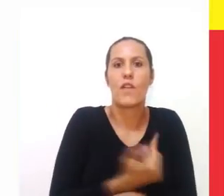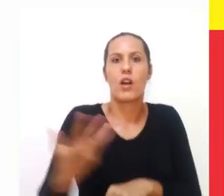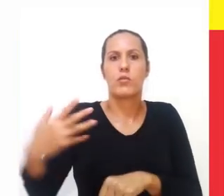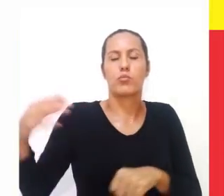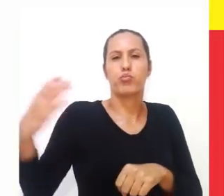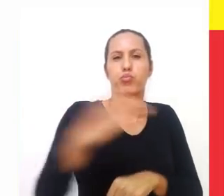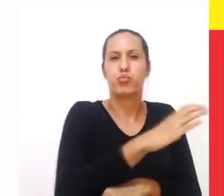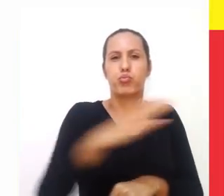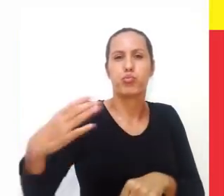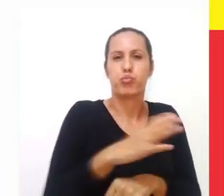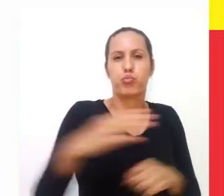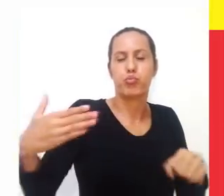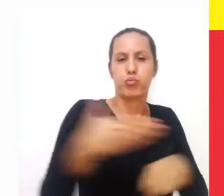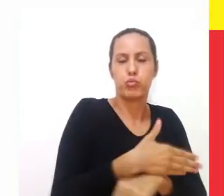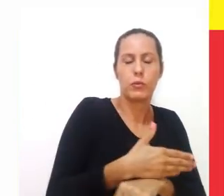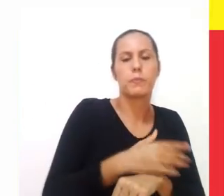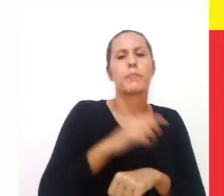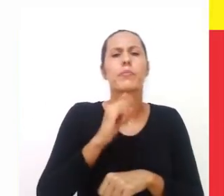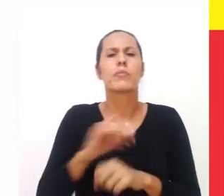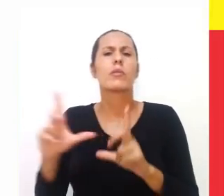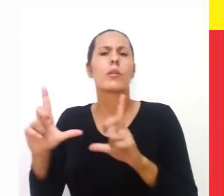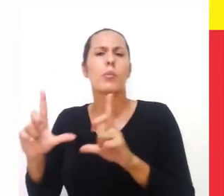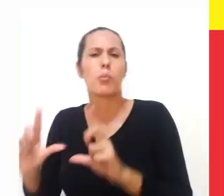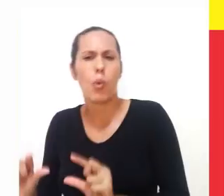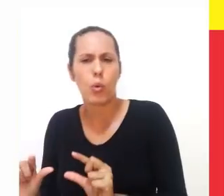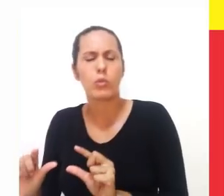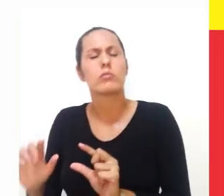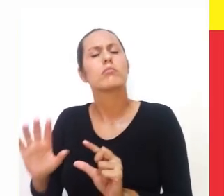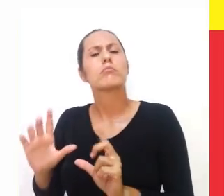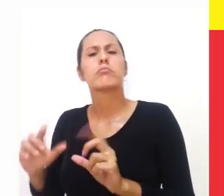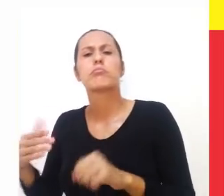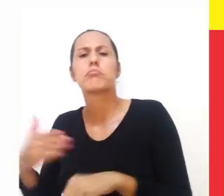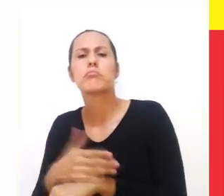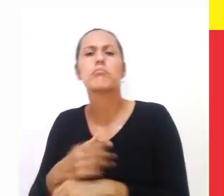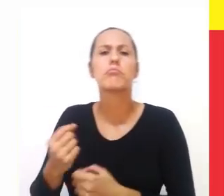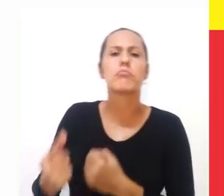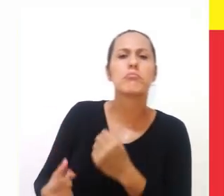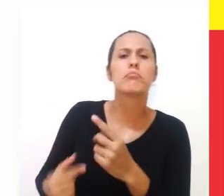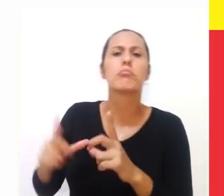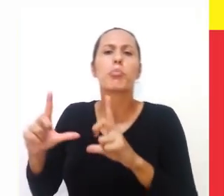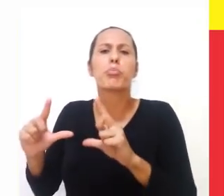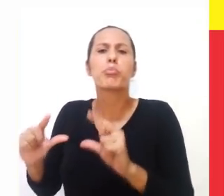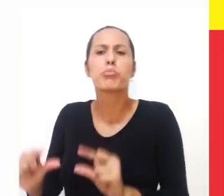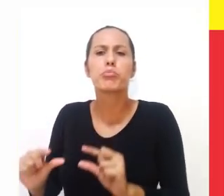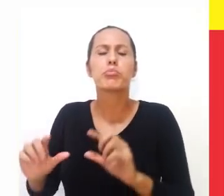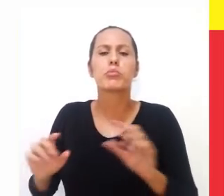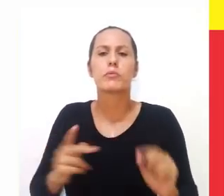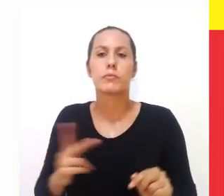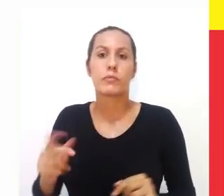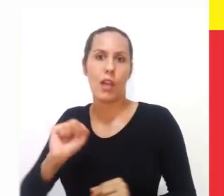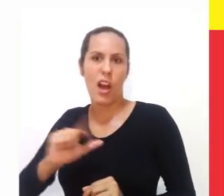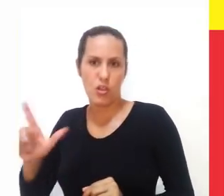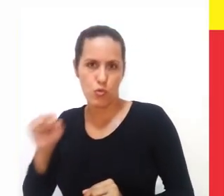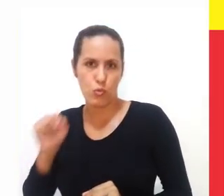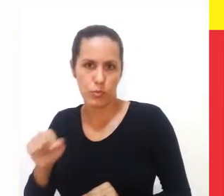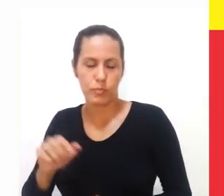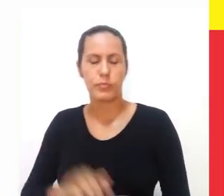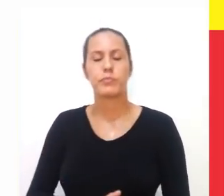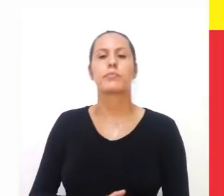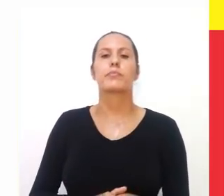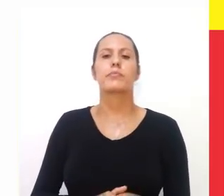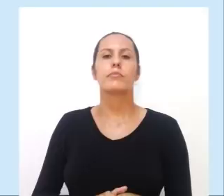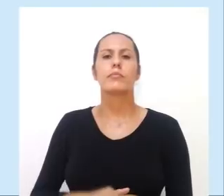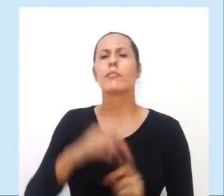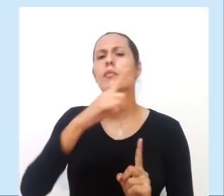em vermelho, um grande fluxo, né, de partículas, enquanto que na da direita você vê um menor fluxo, em